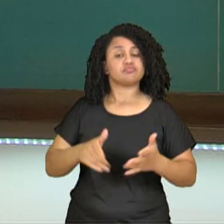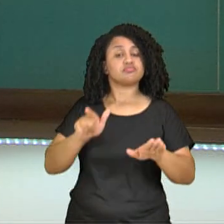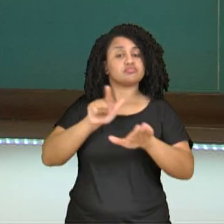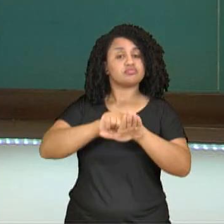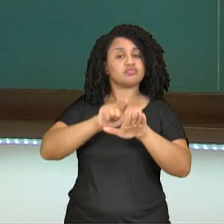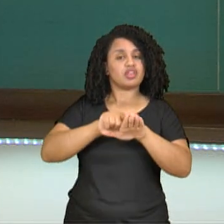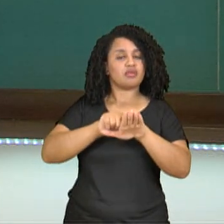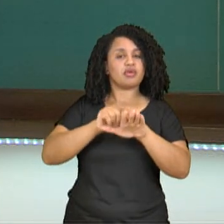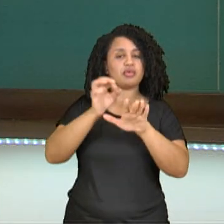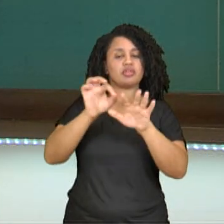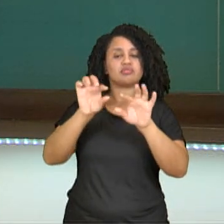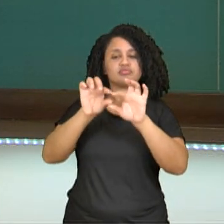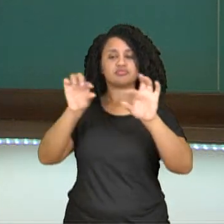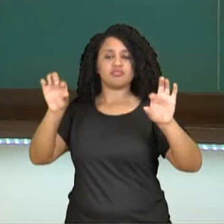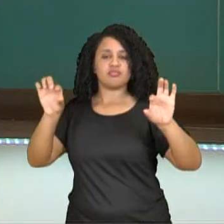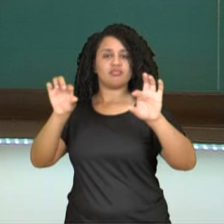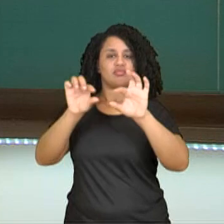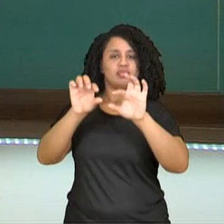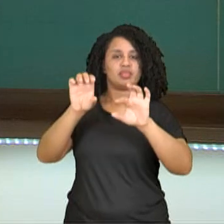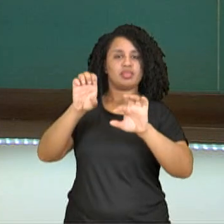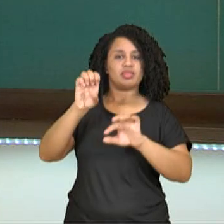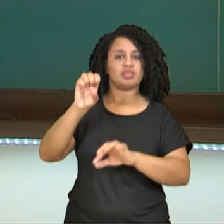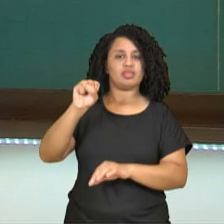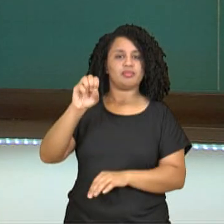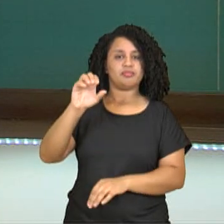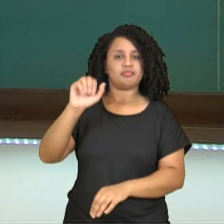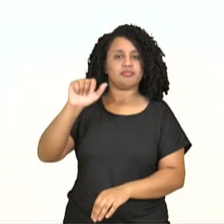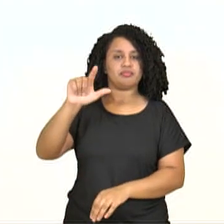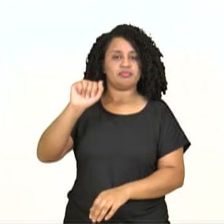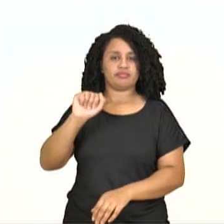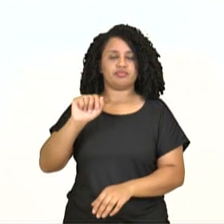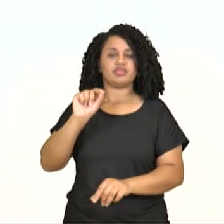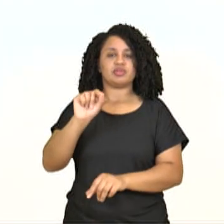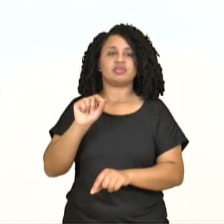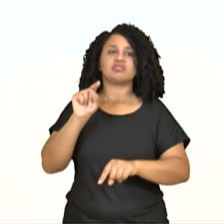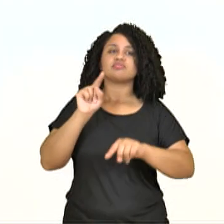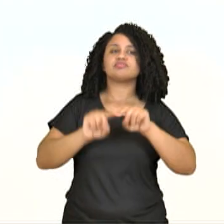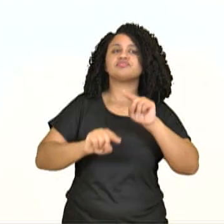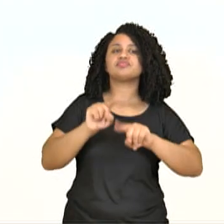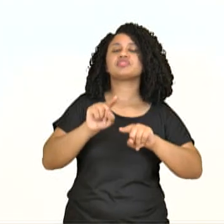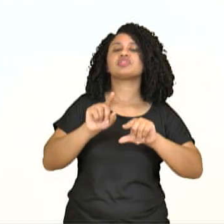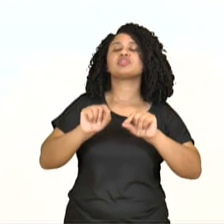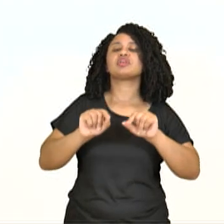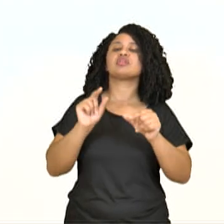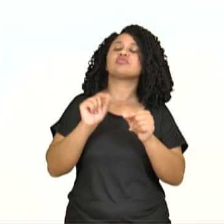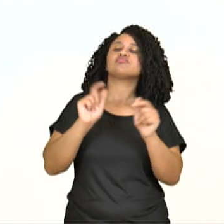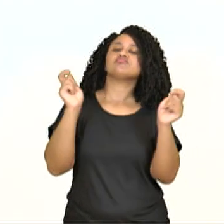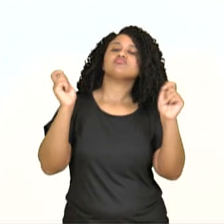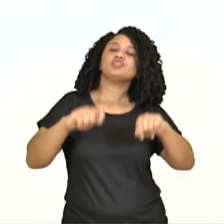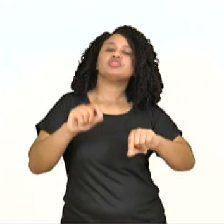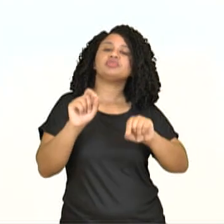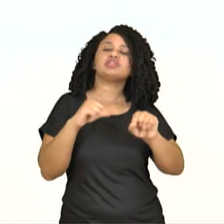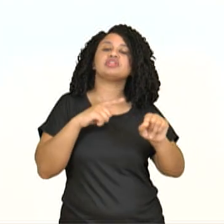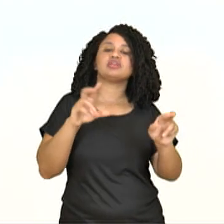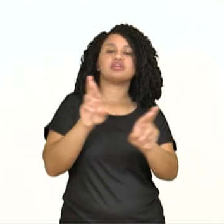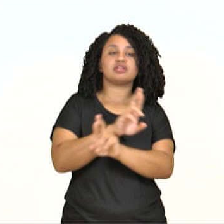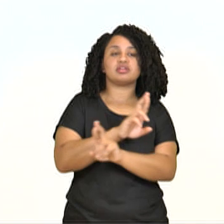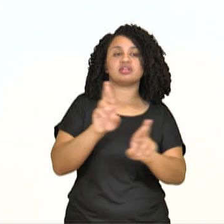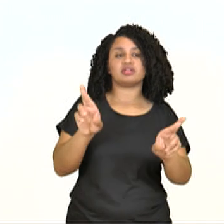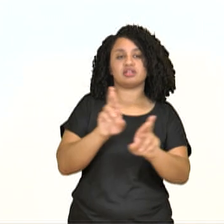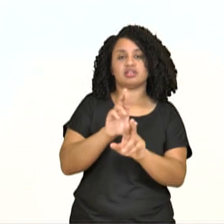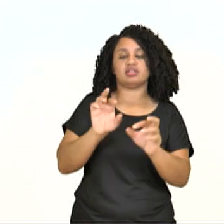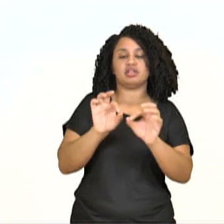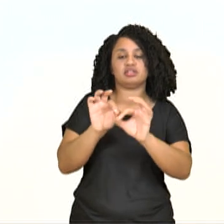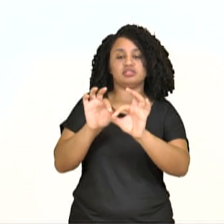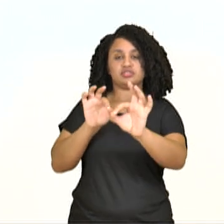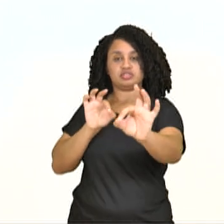principal das escalas cartográficas, que elas servem, são ferramentas que possibilitam a relação entre as